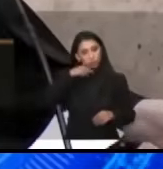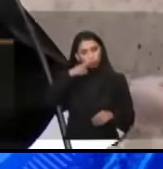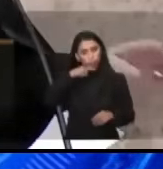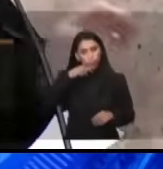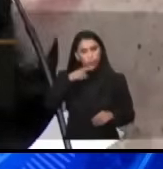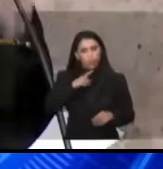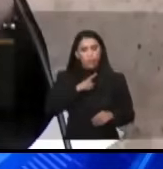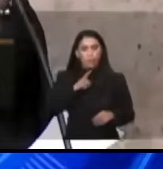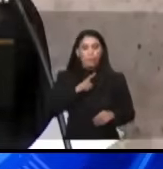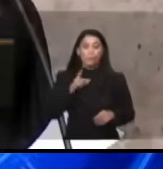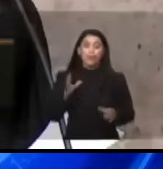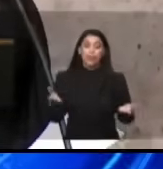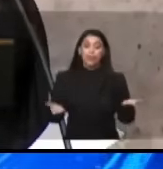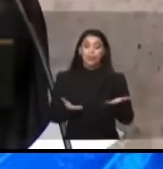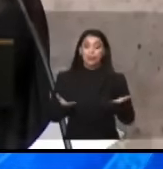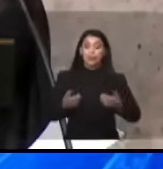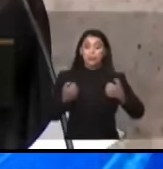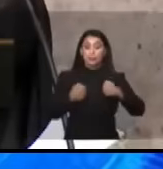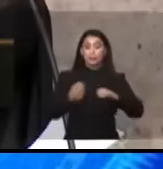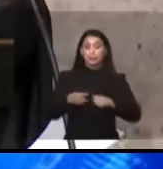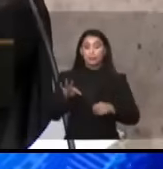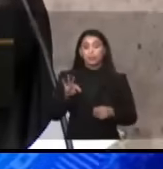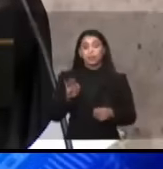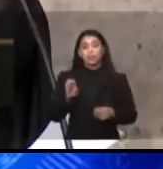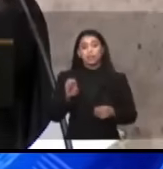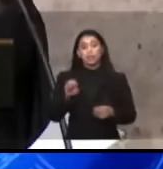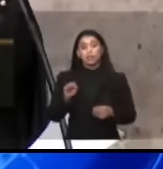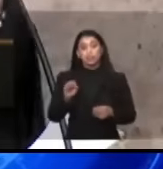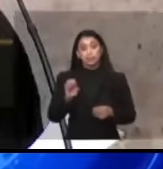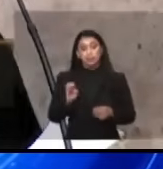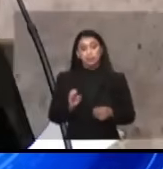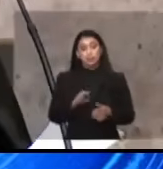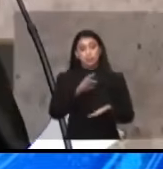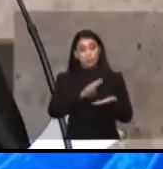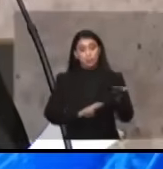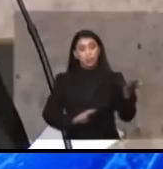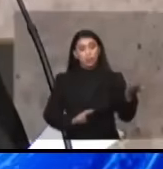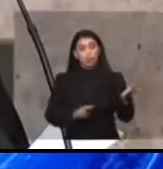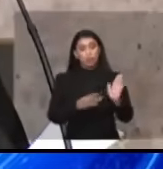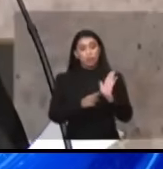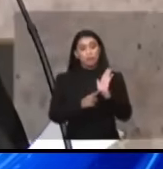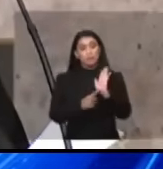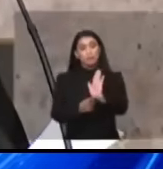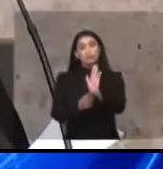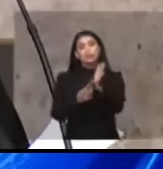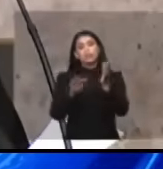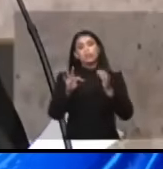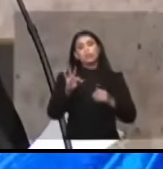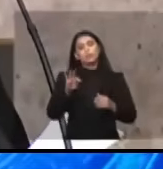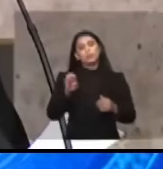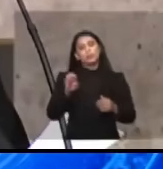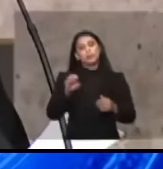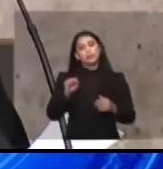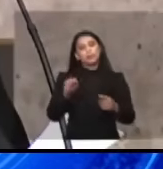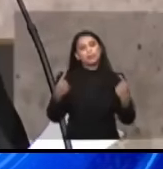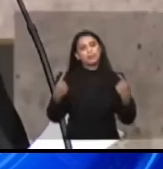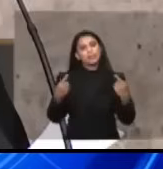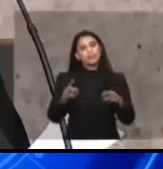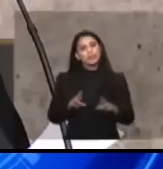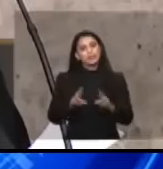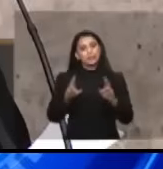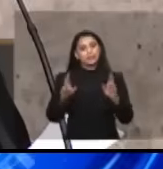resta a tese, né? Porque o eminente relator apresentou uma tese levemente